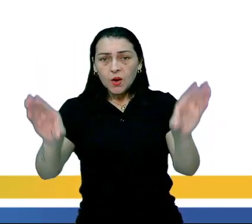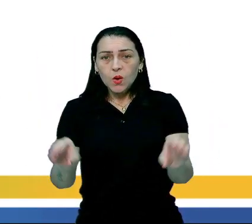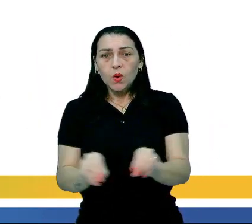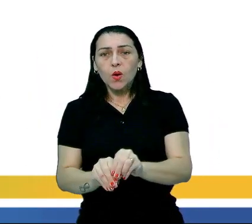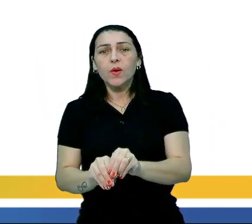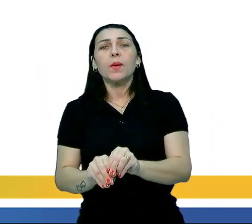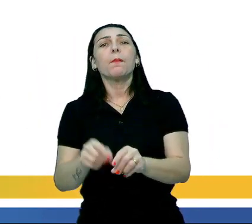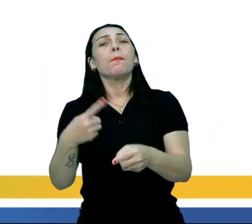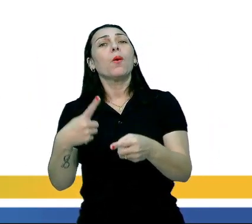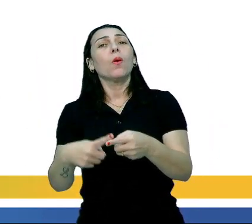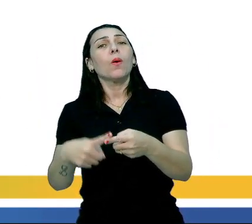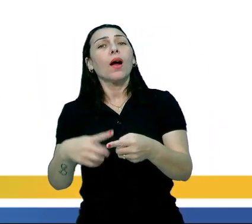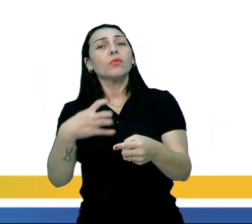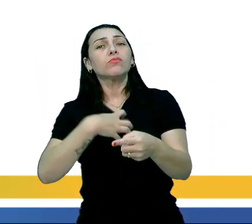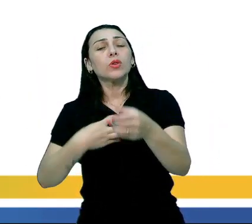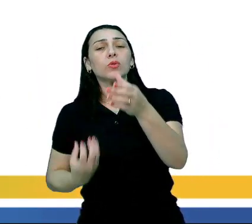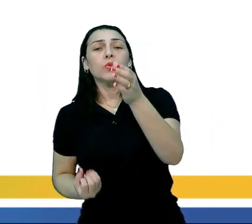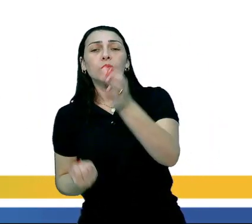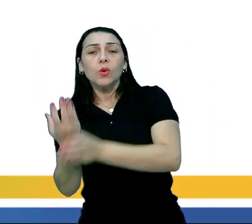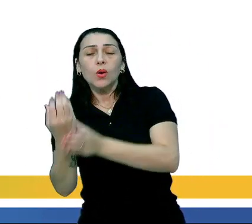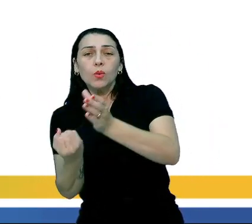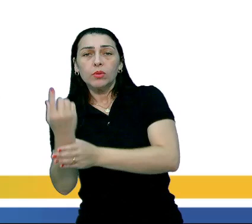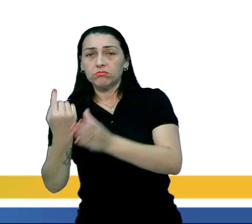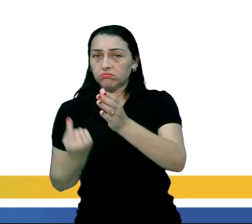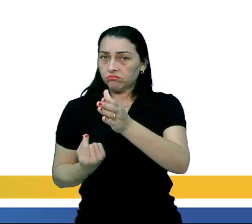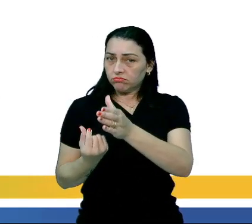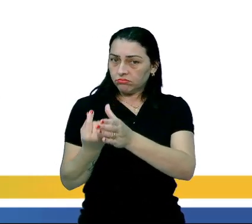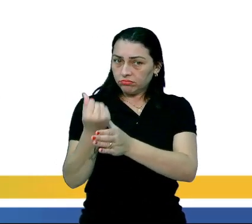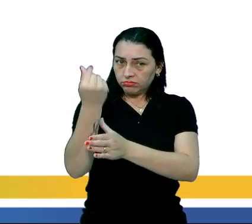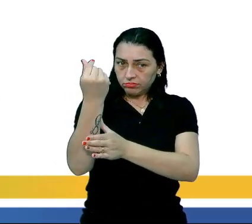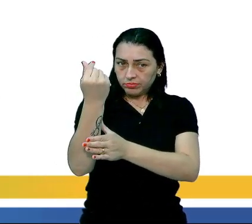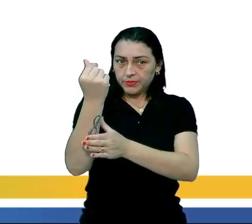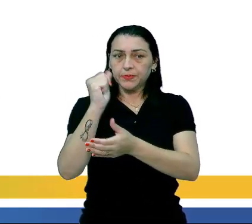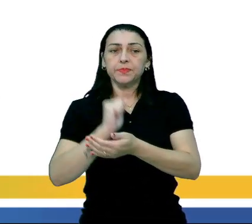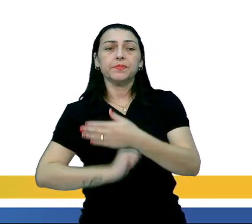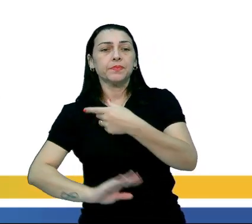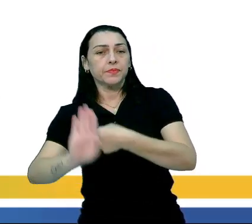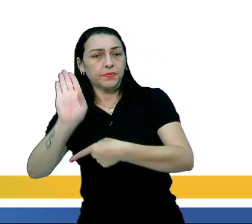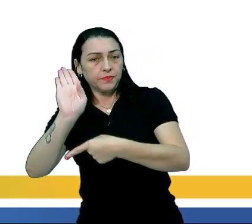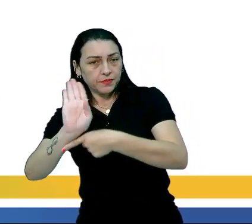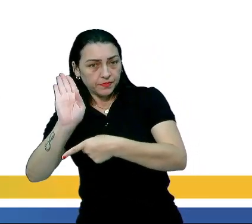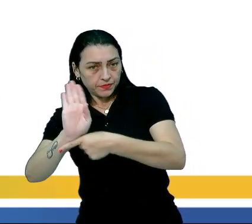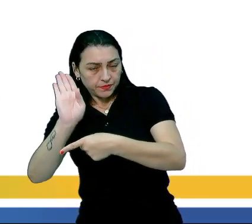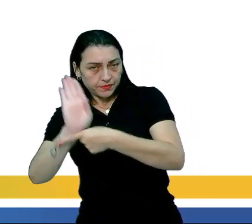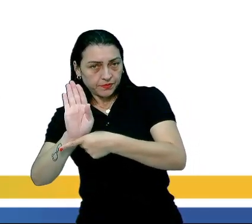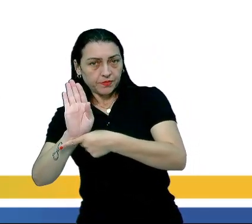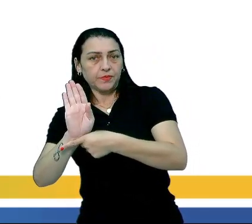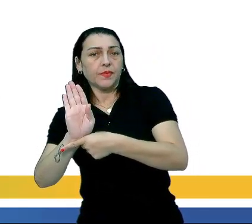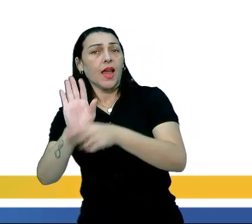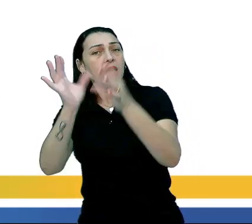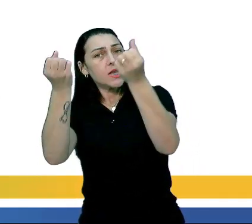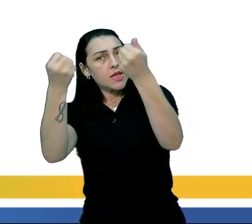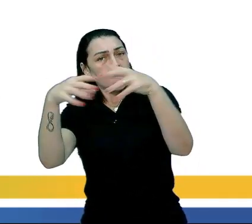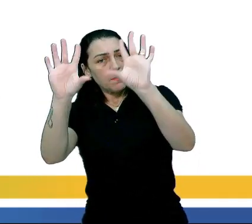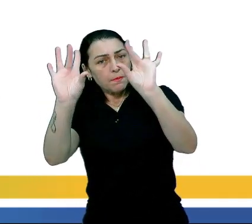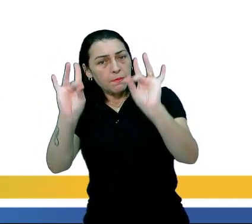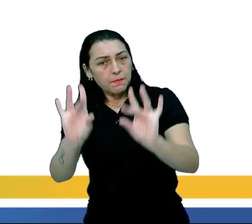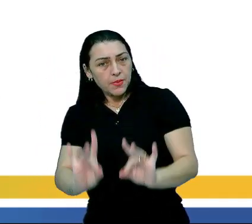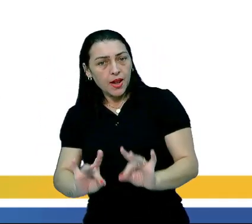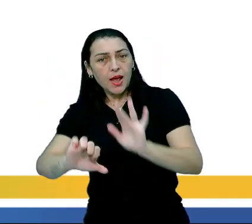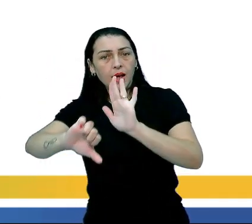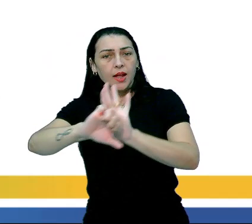crise ecológica ao modo de produção capitalista. B, reputa